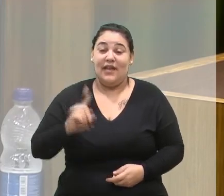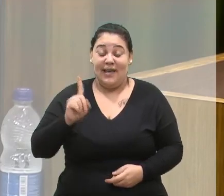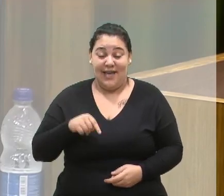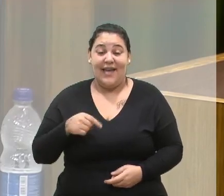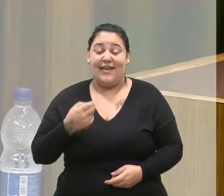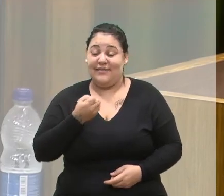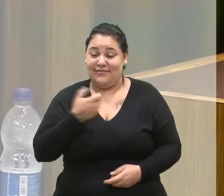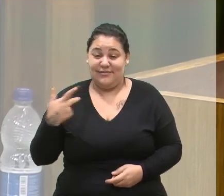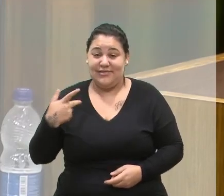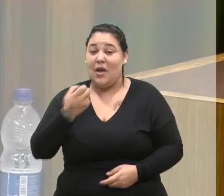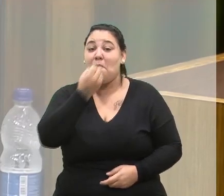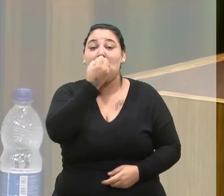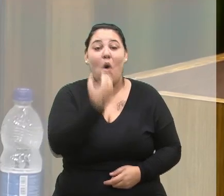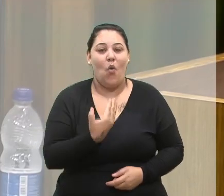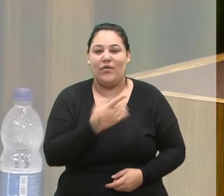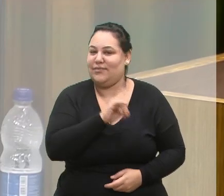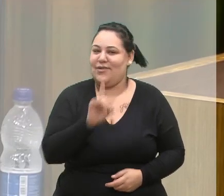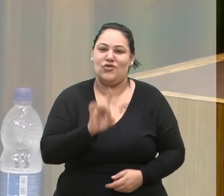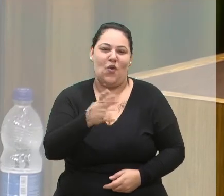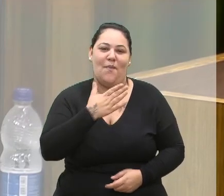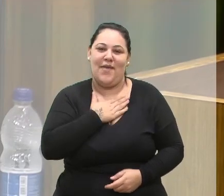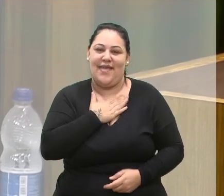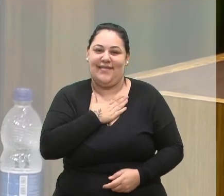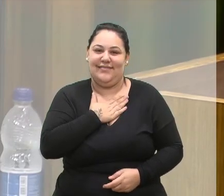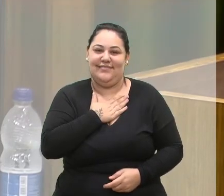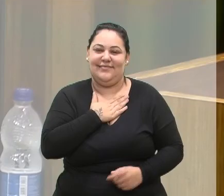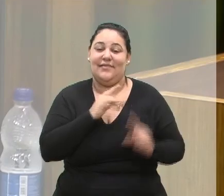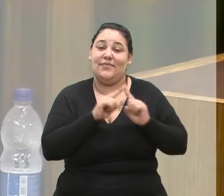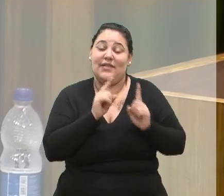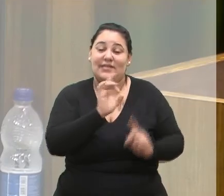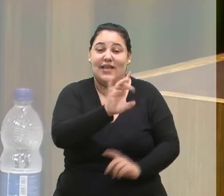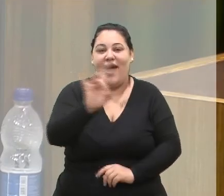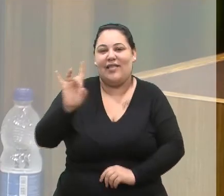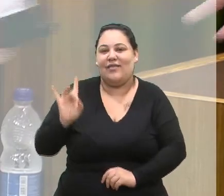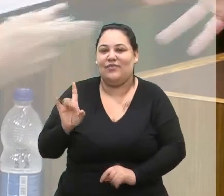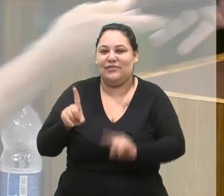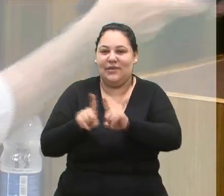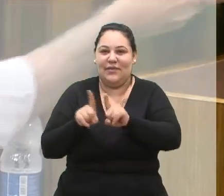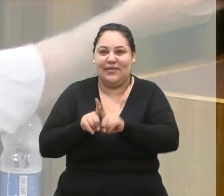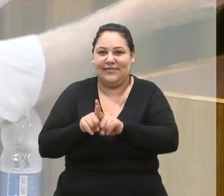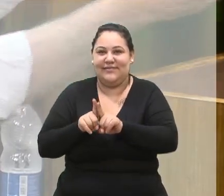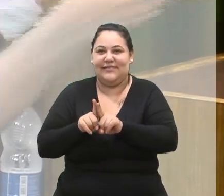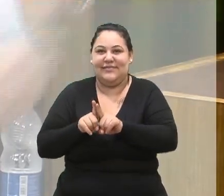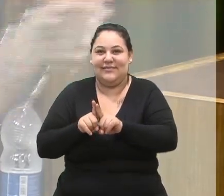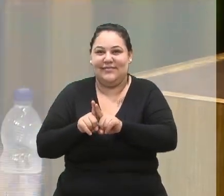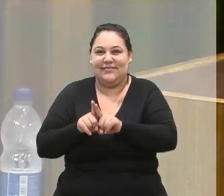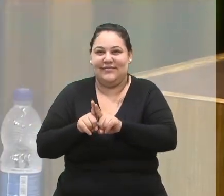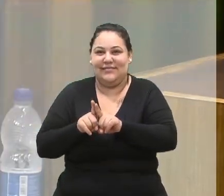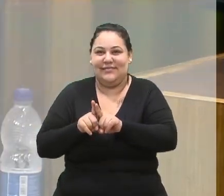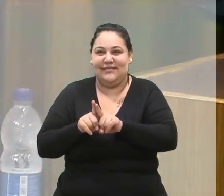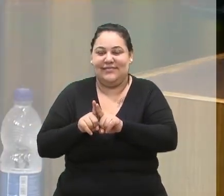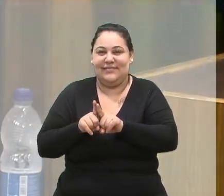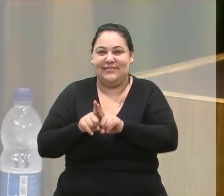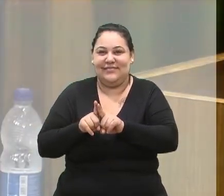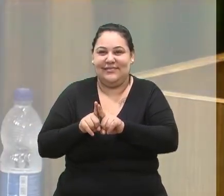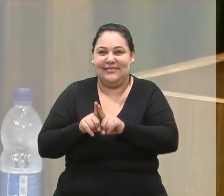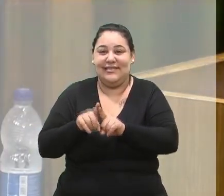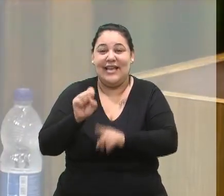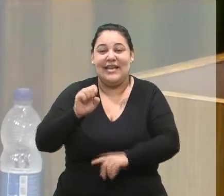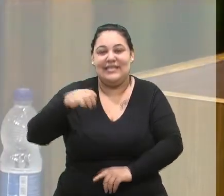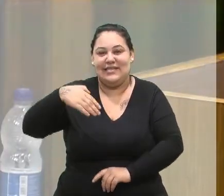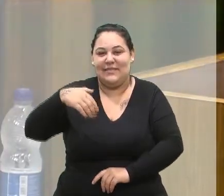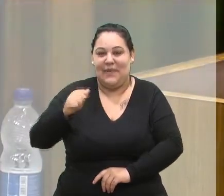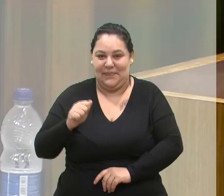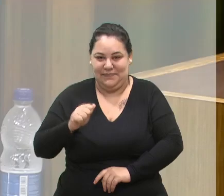Uma conquista não só minha, mas uma conquista de cada um e cada uma dos servidores da SEMA,